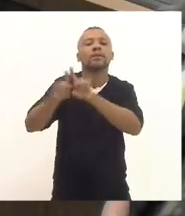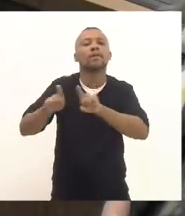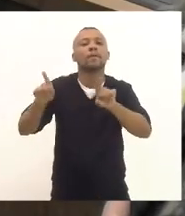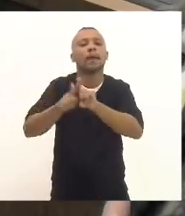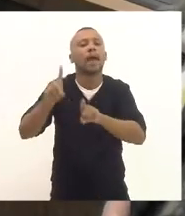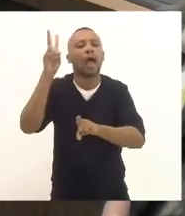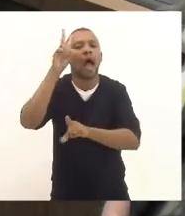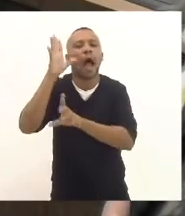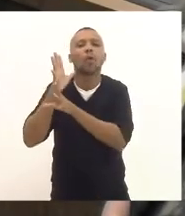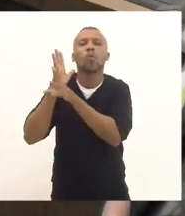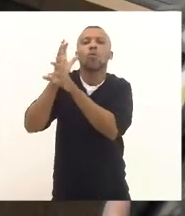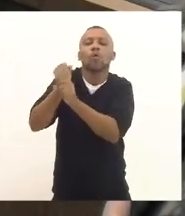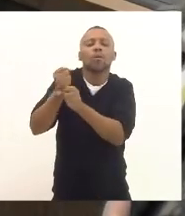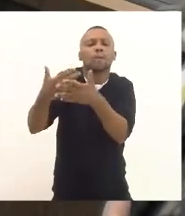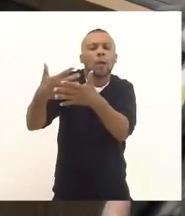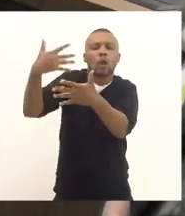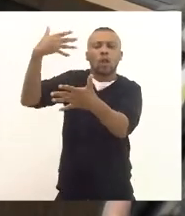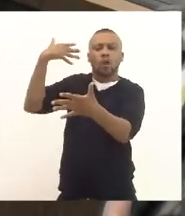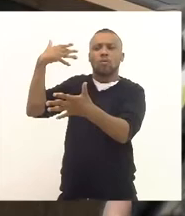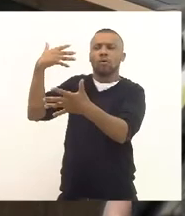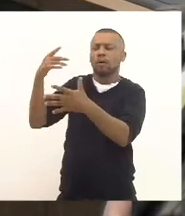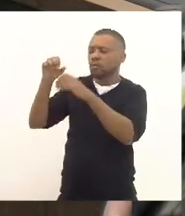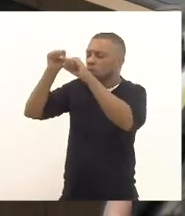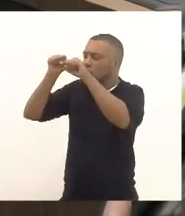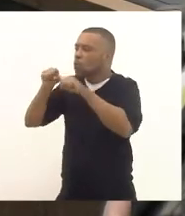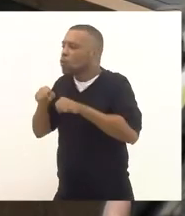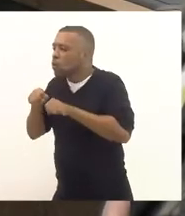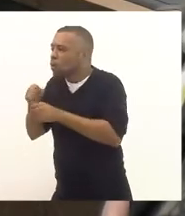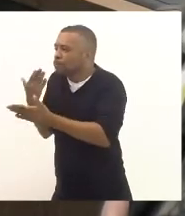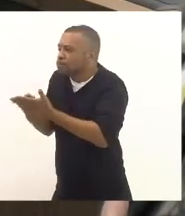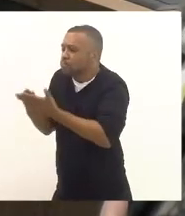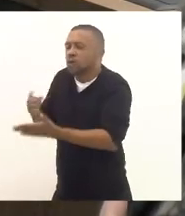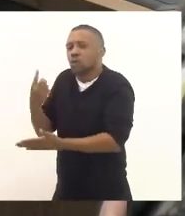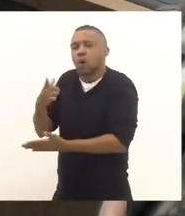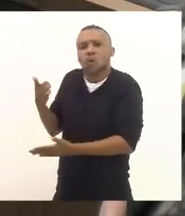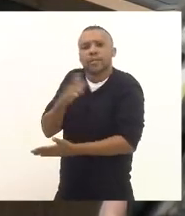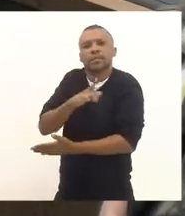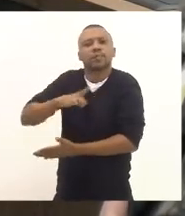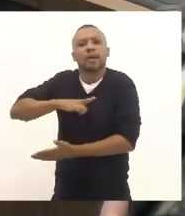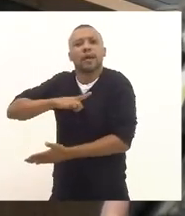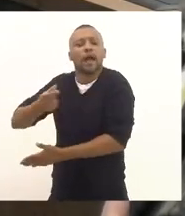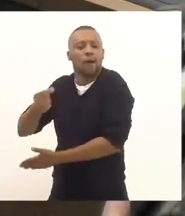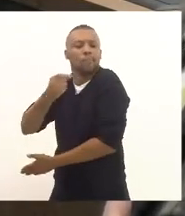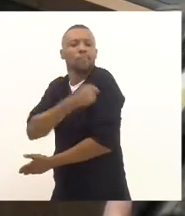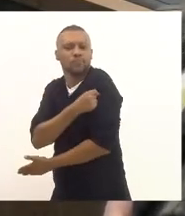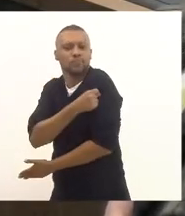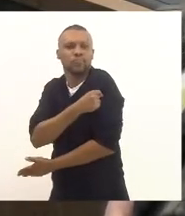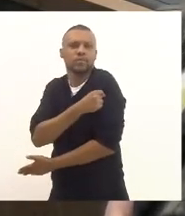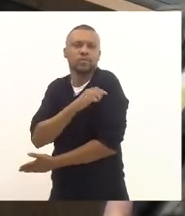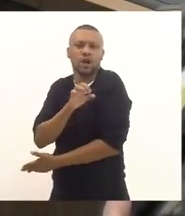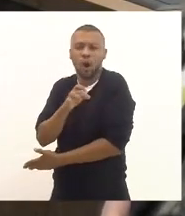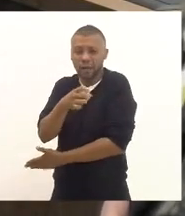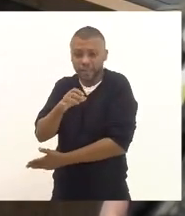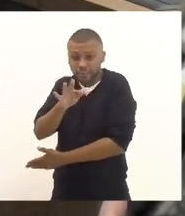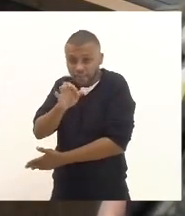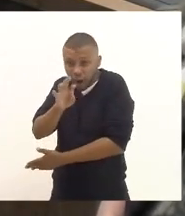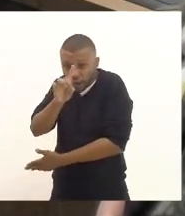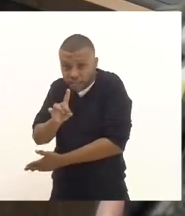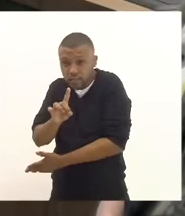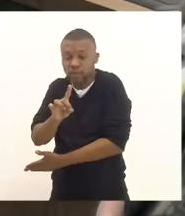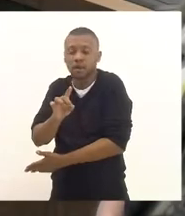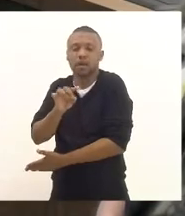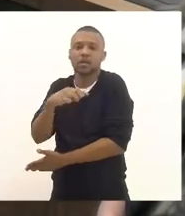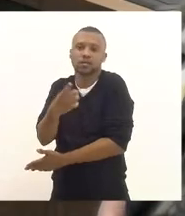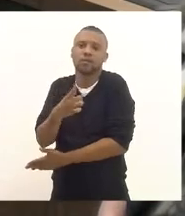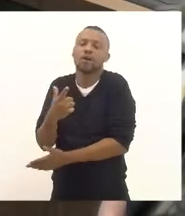por trás para que a gente conseguisse ter a Oxford astrazeneca no nosso abraço isso foi fruto de muito trabalho